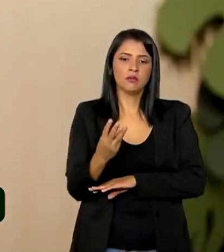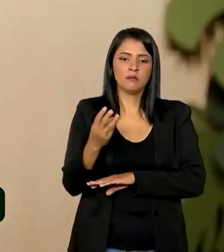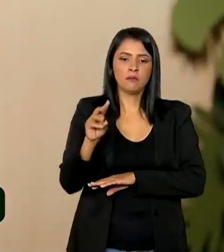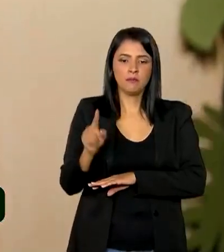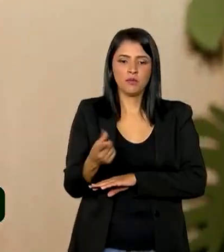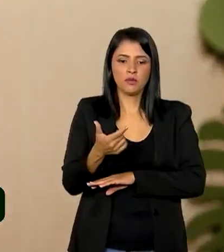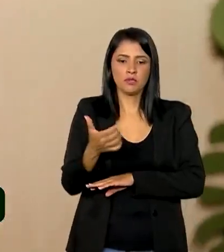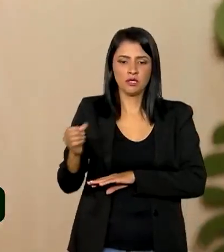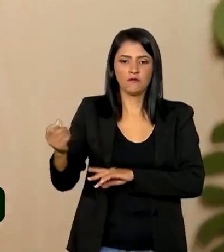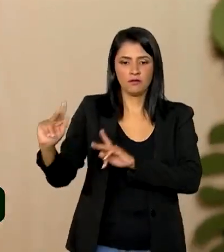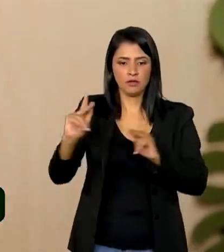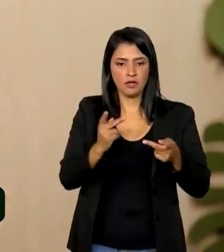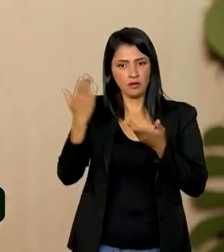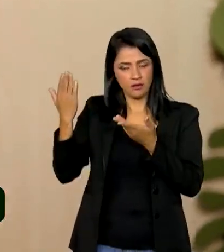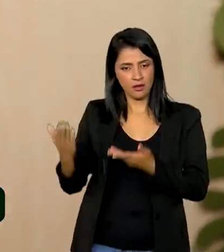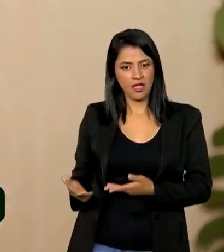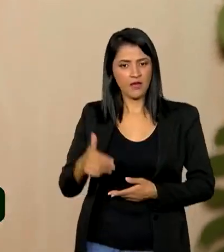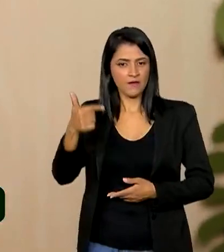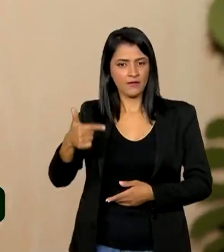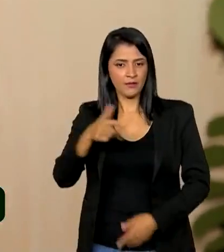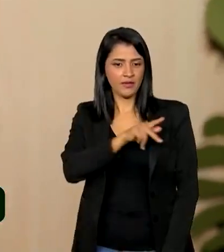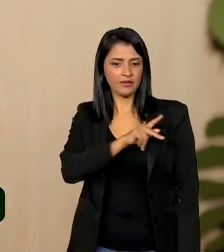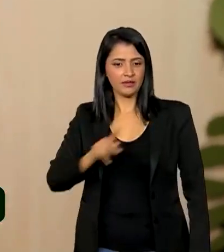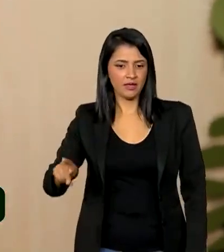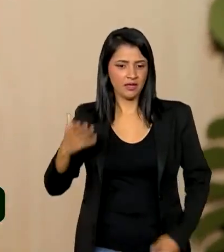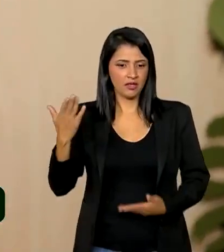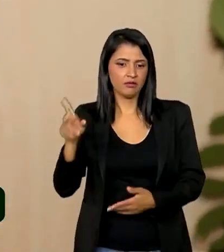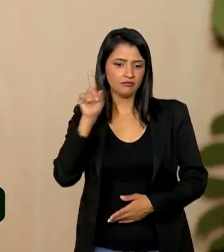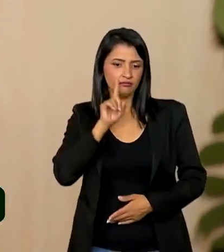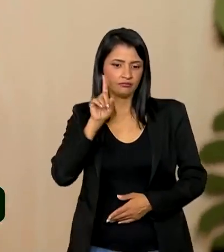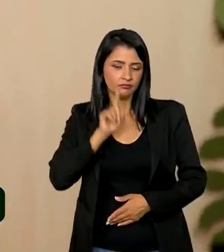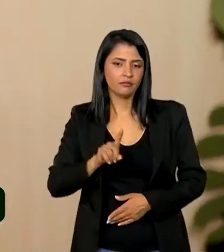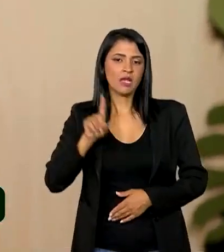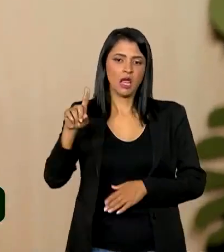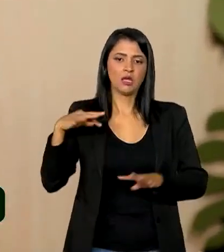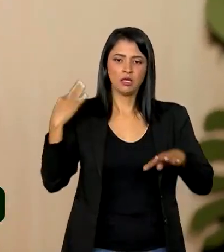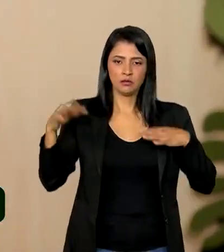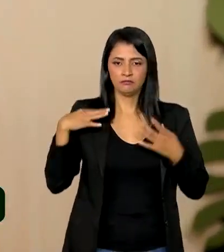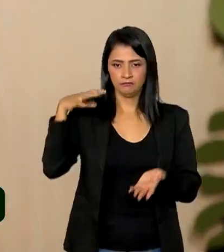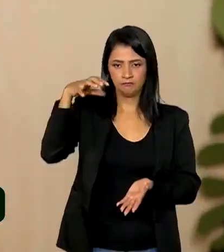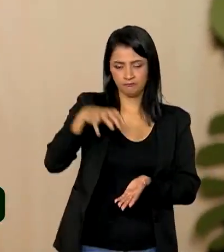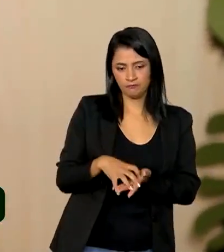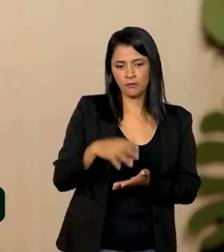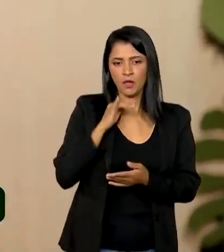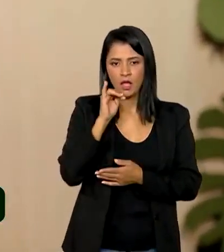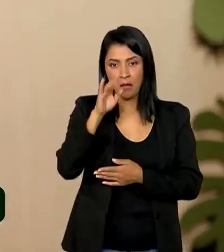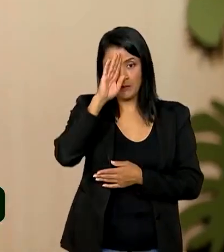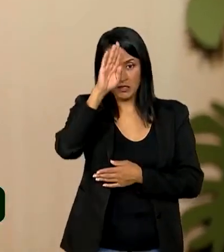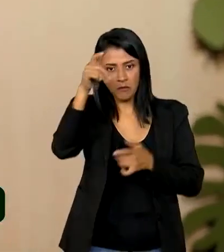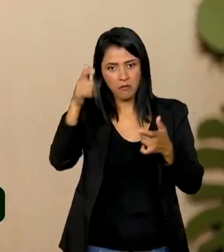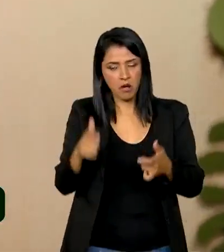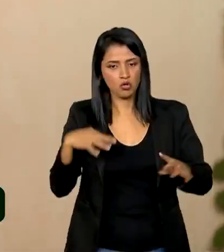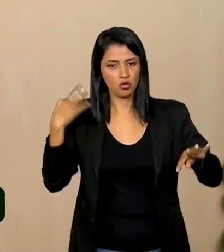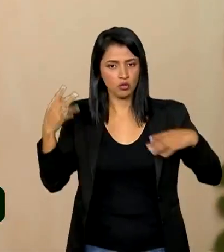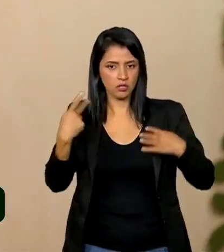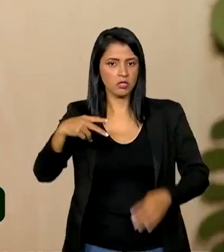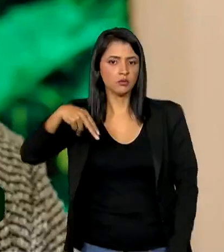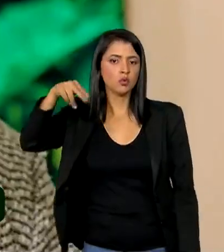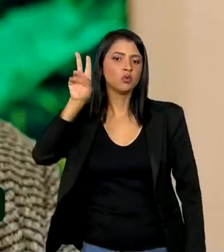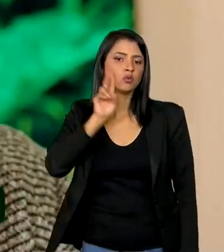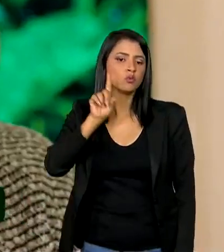sentidos. Tem música, artesanato, fotografia, artes visuais, moda e gastronomia.